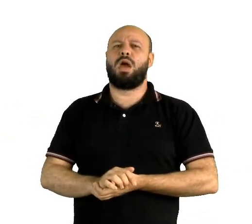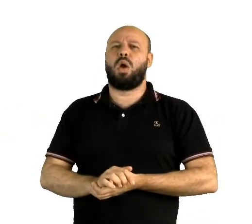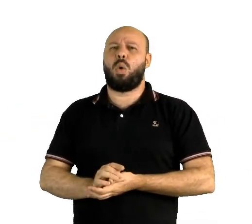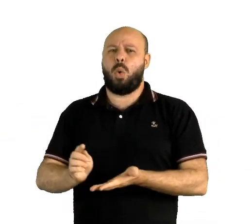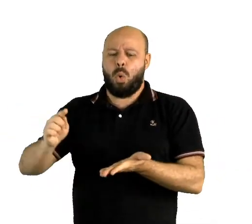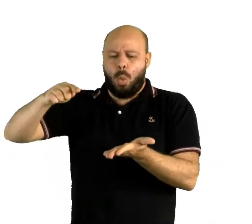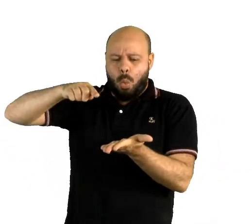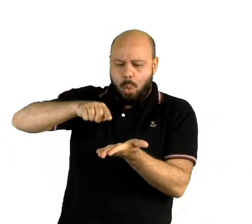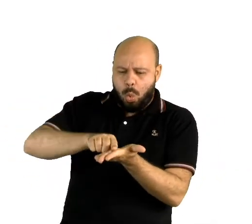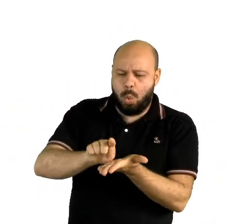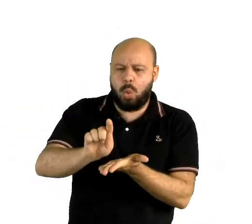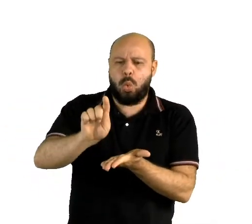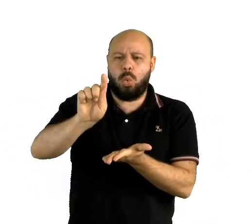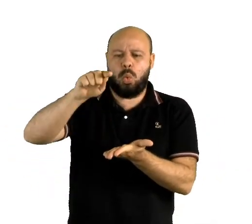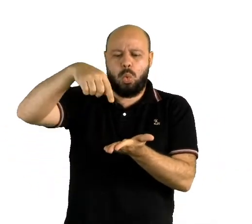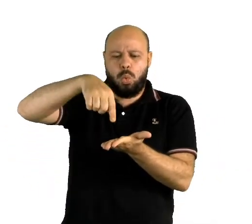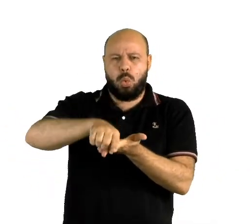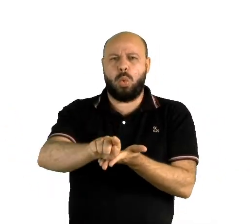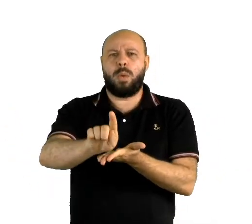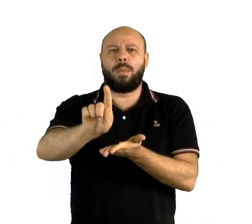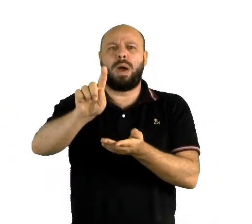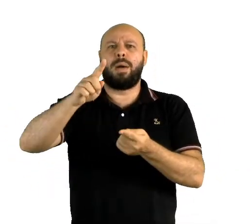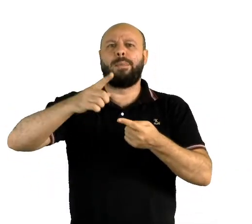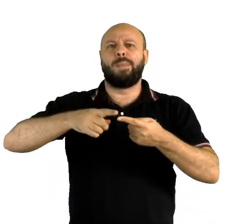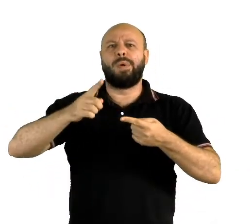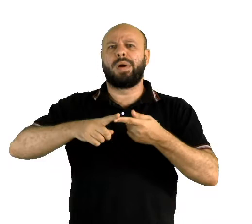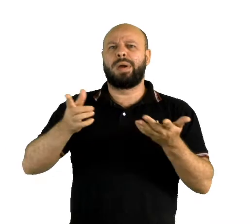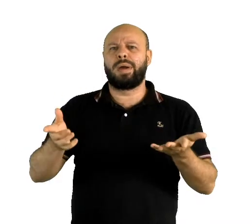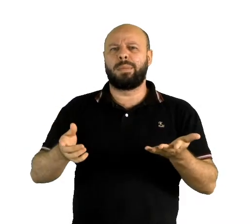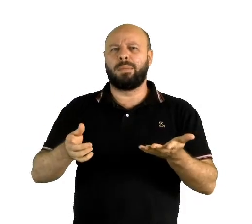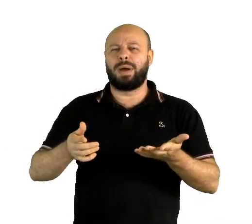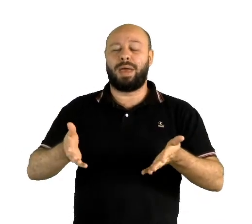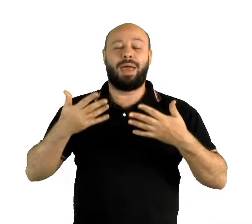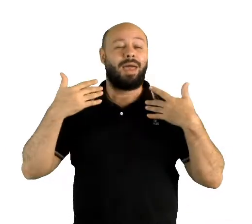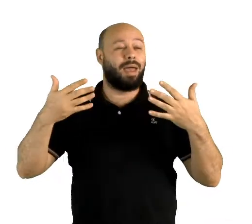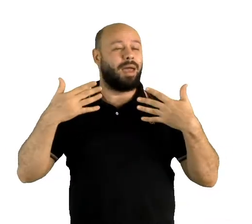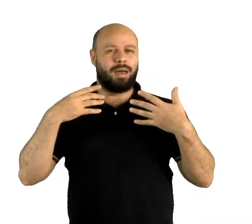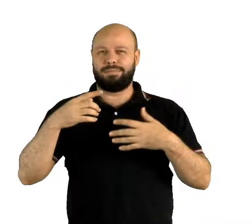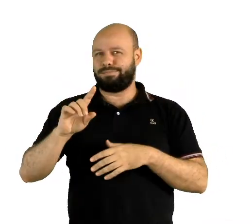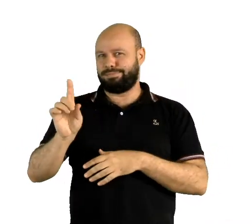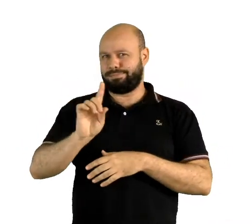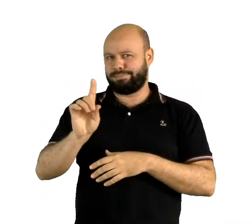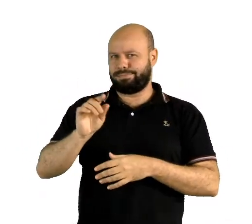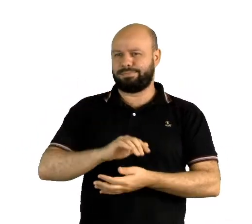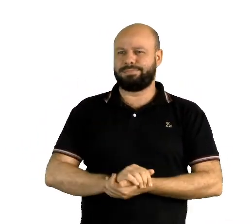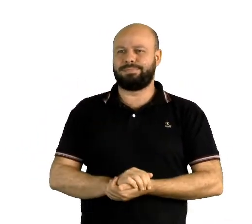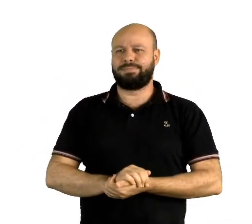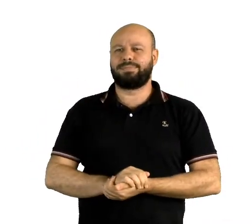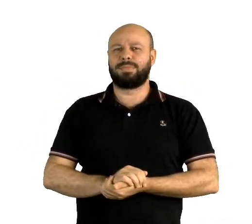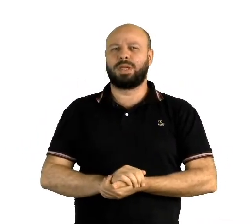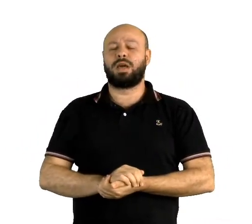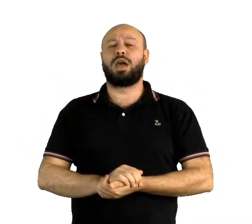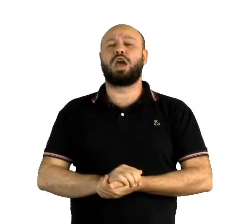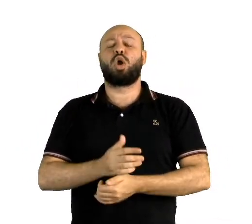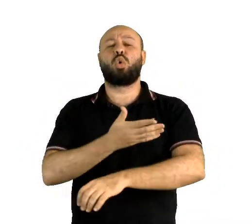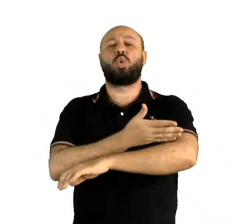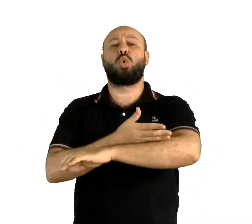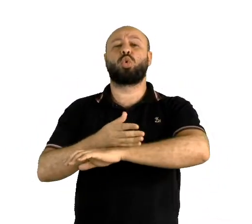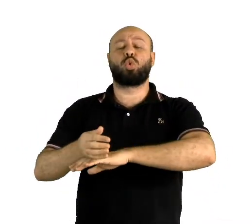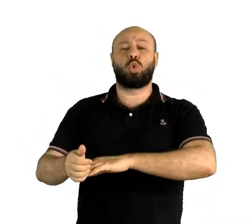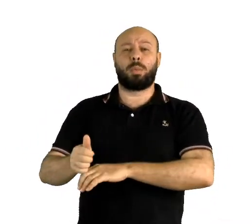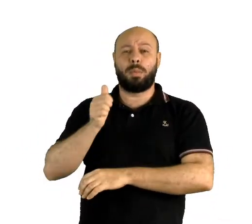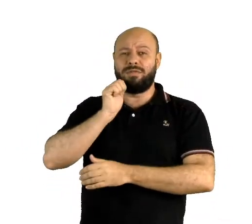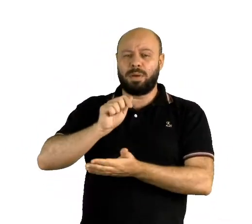sobre a água. Será que fazem isso para se refrescar? Que nada! Esse é um costume das fêmeas